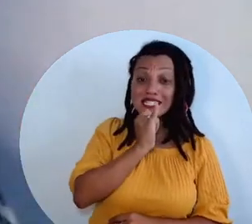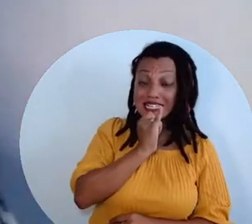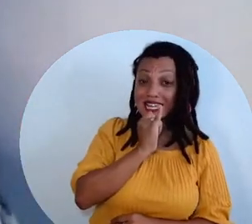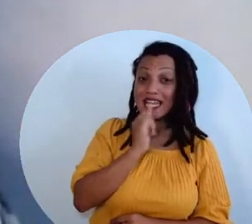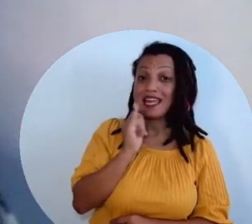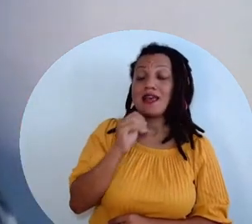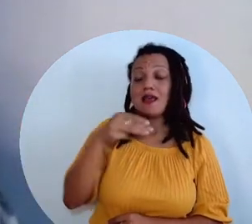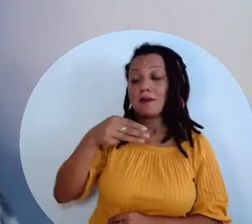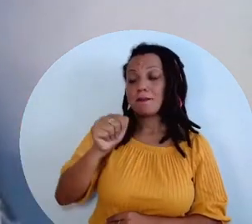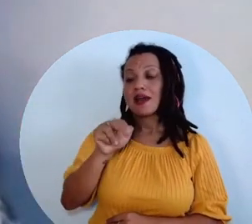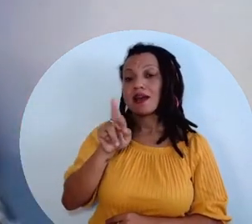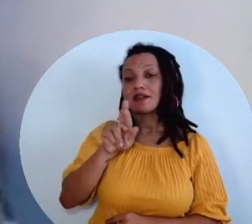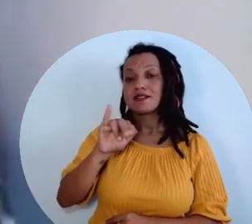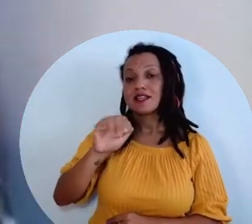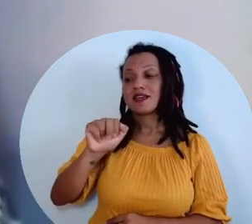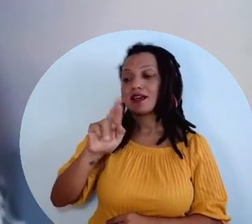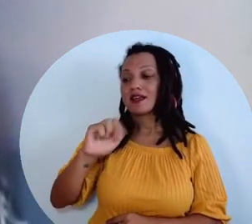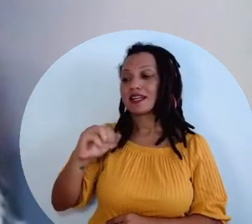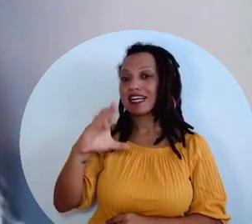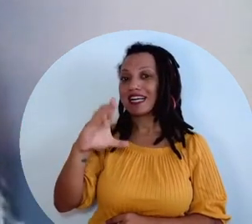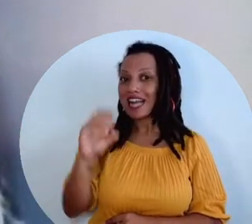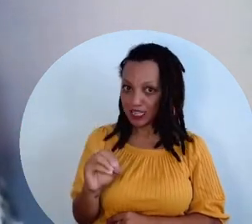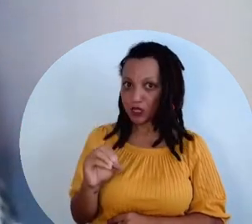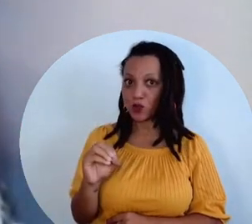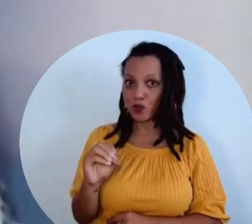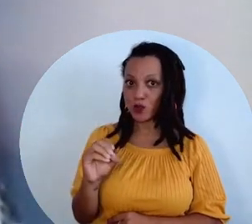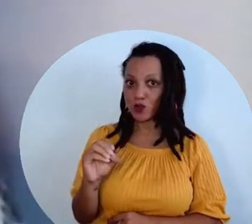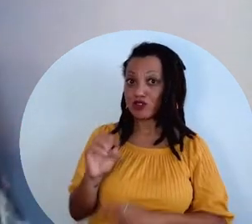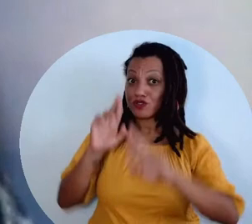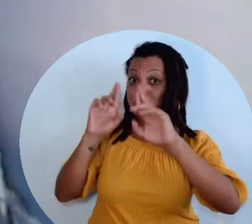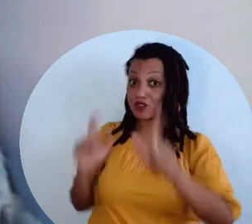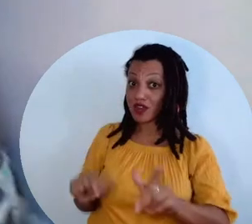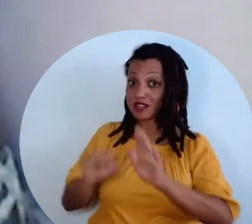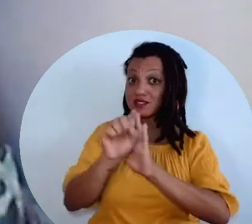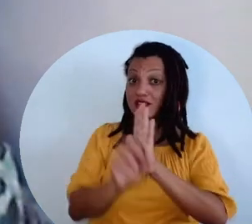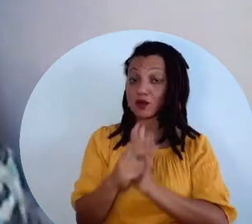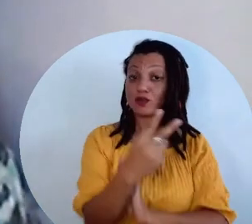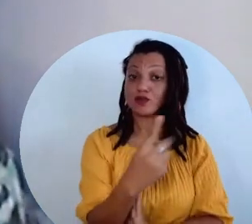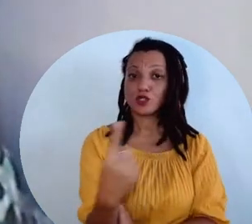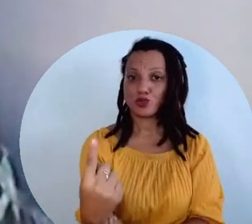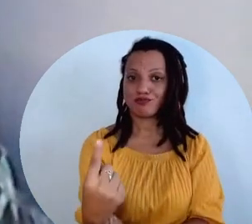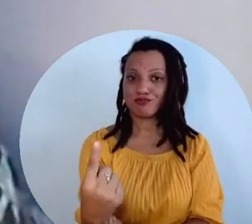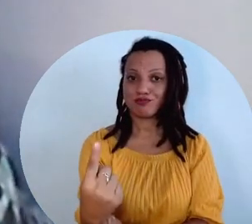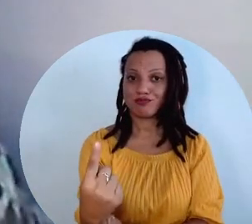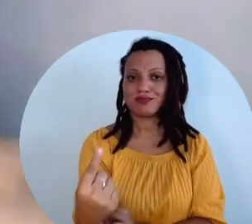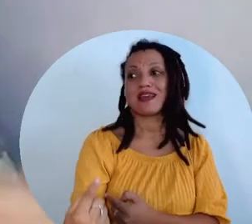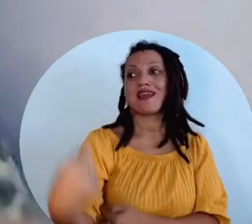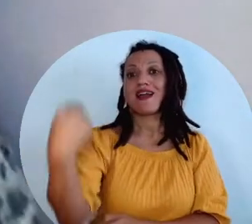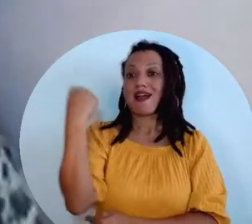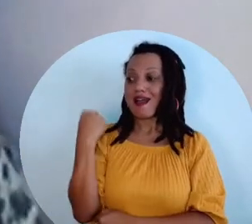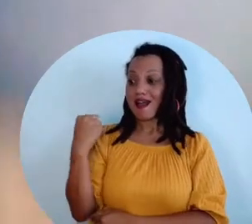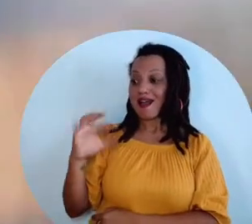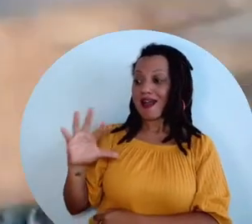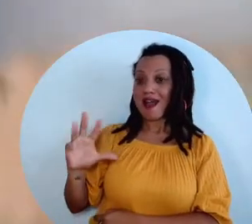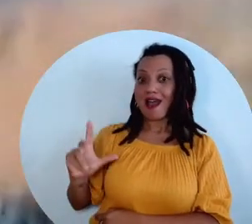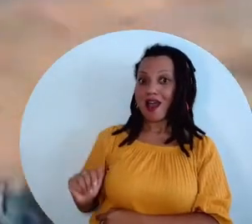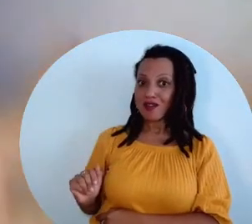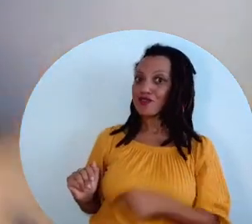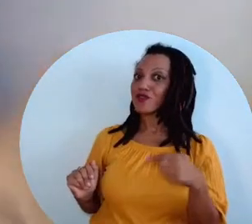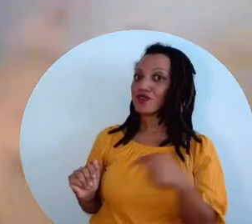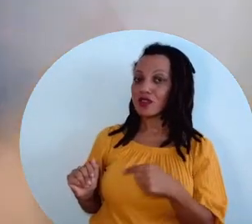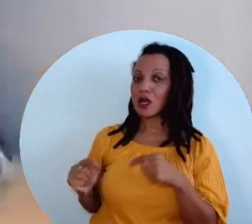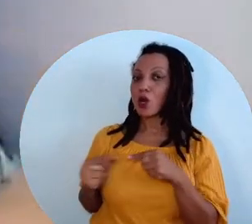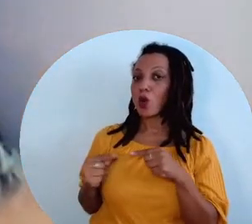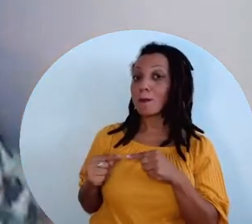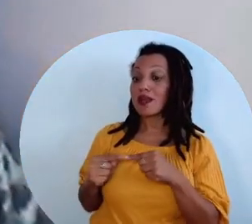o matriarcado enquanto uma experiência nossa do século XXI, esse conceito de matriarcado, que em África é, mais